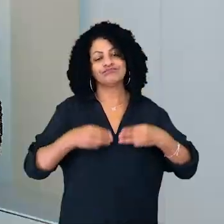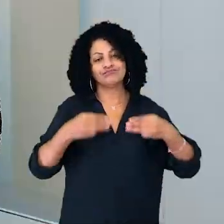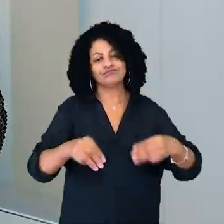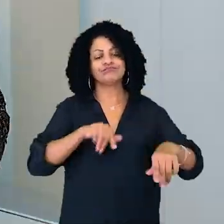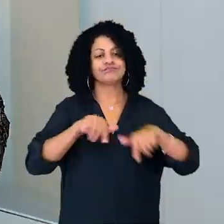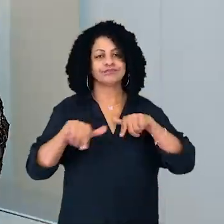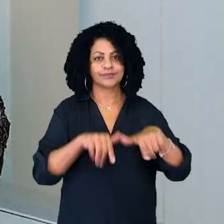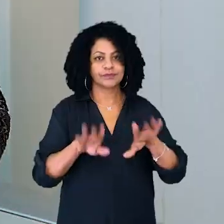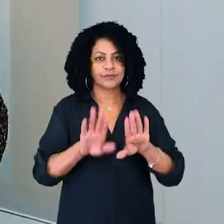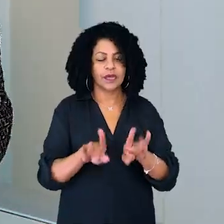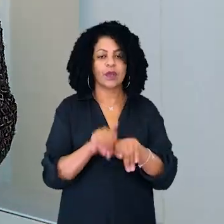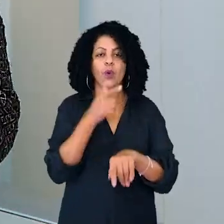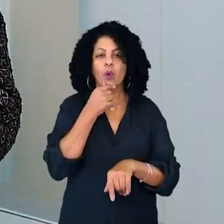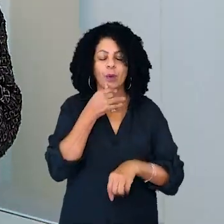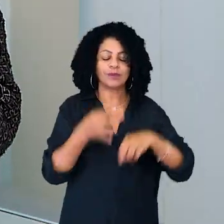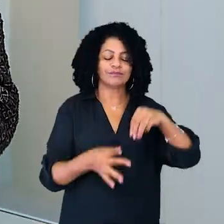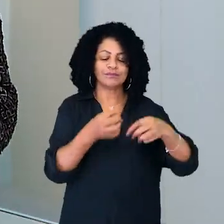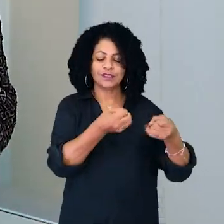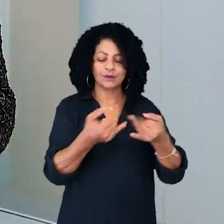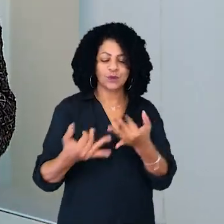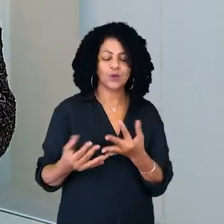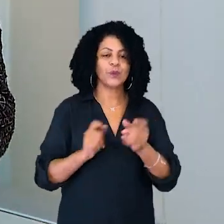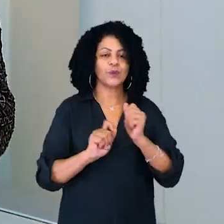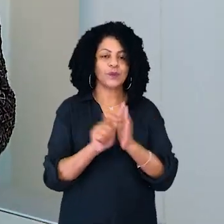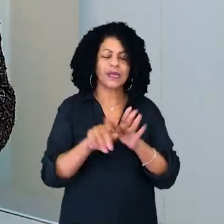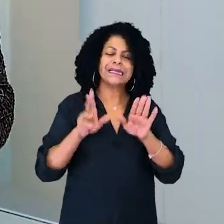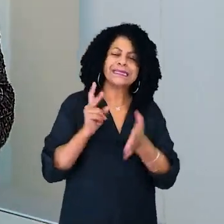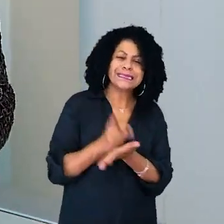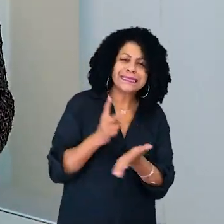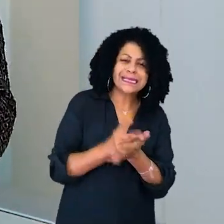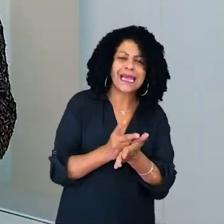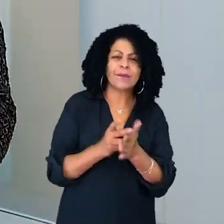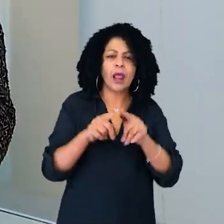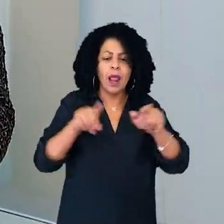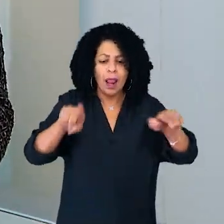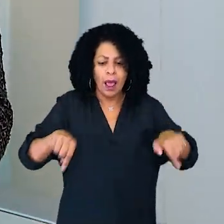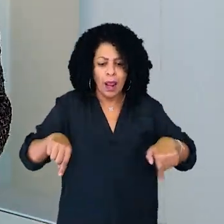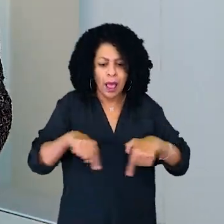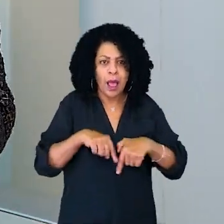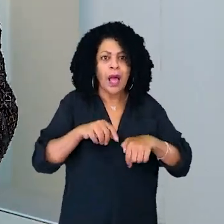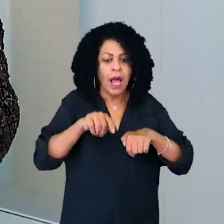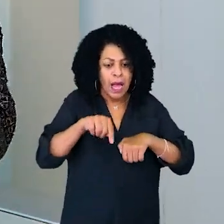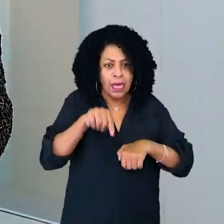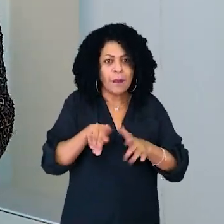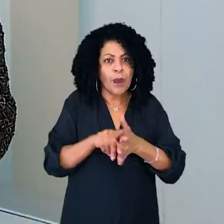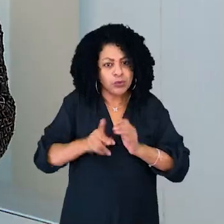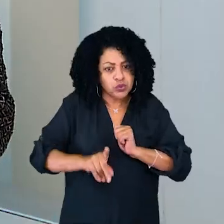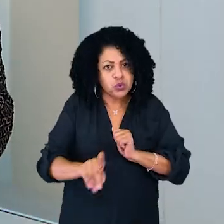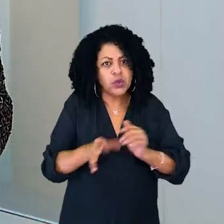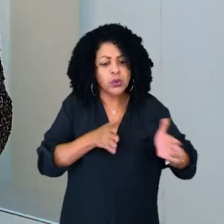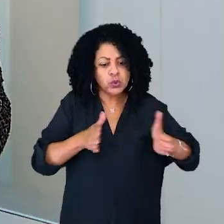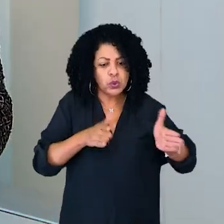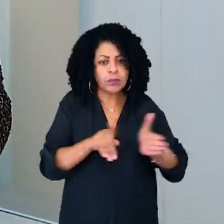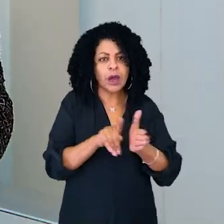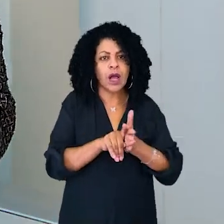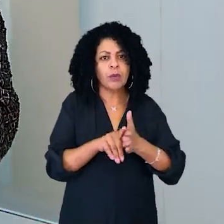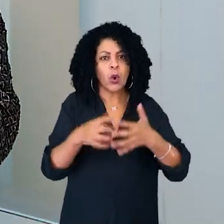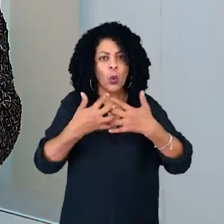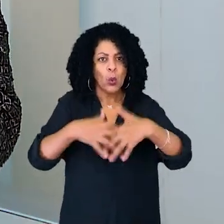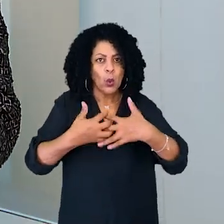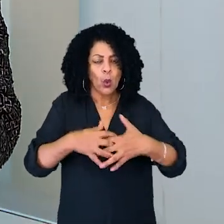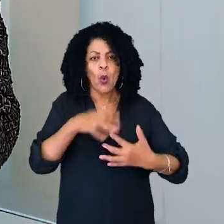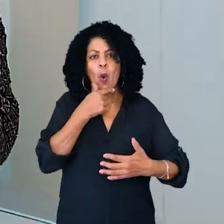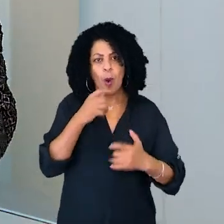Trabalho. Por fim, o ministro explicou que, por estar habitualmente na sala de cirurgia durante o funcionamento do aparelho,